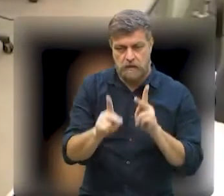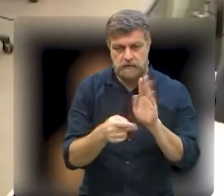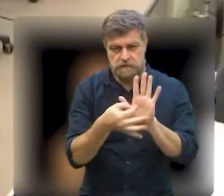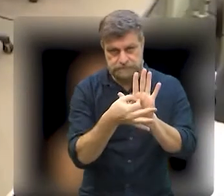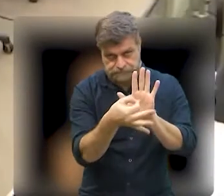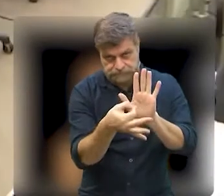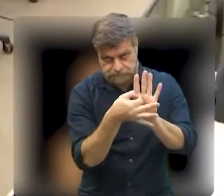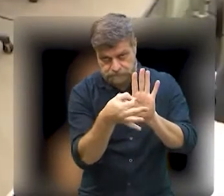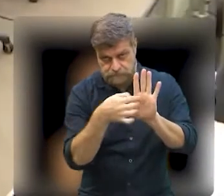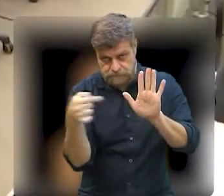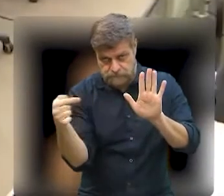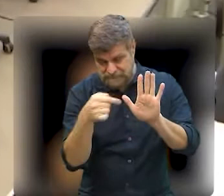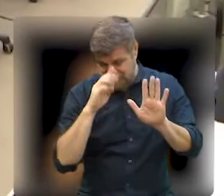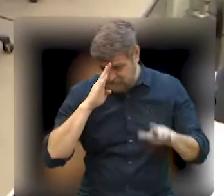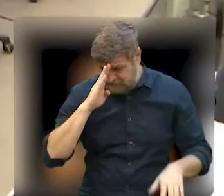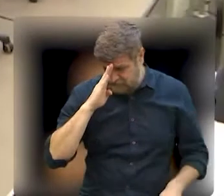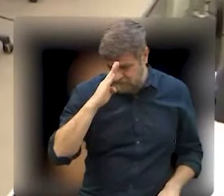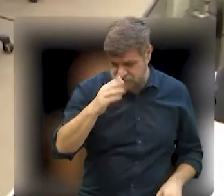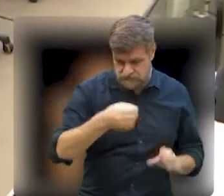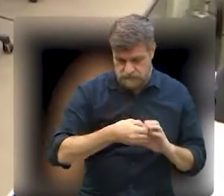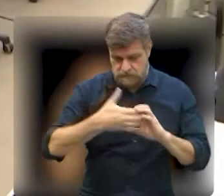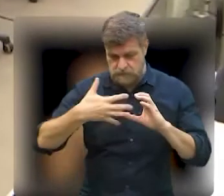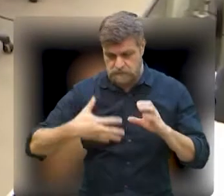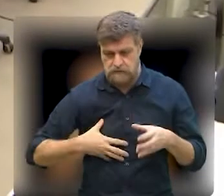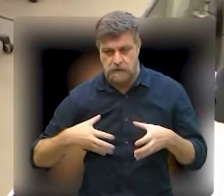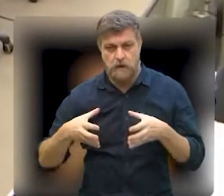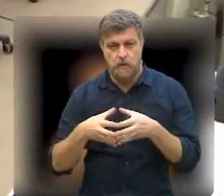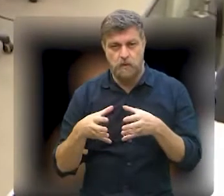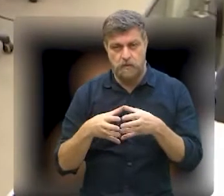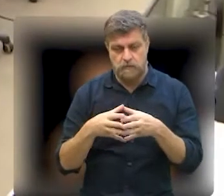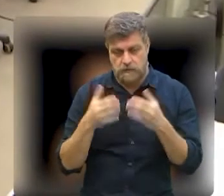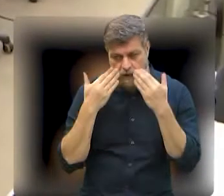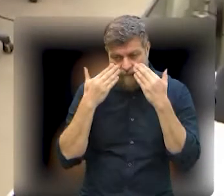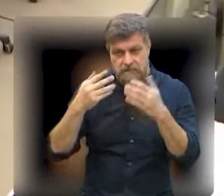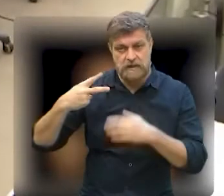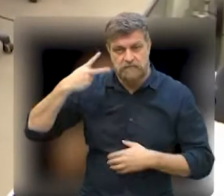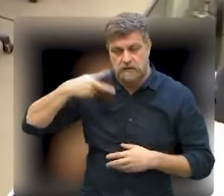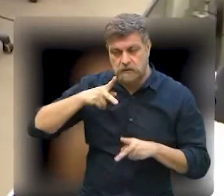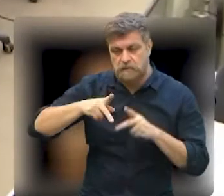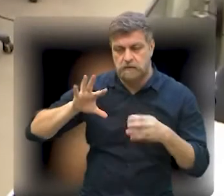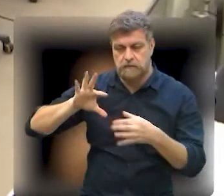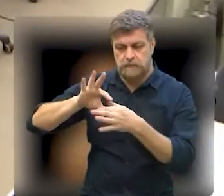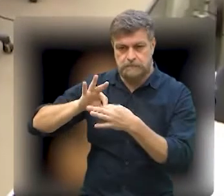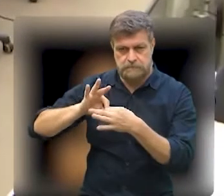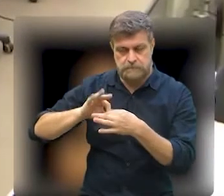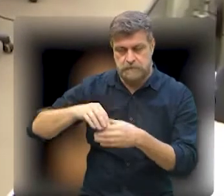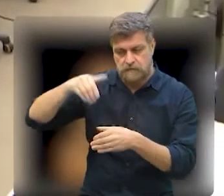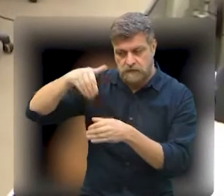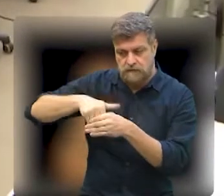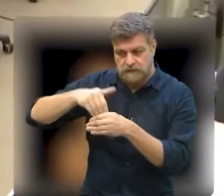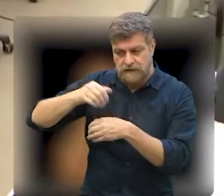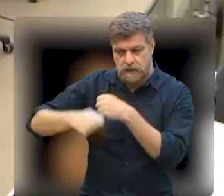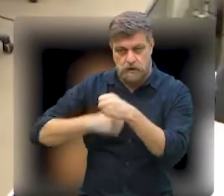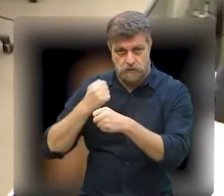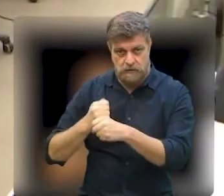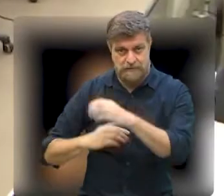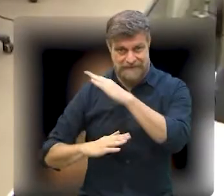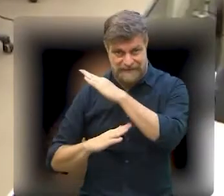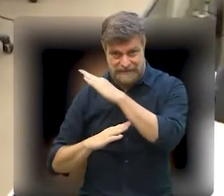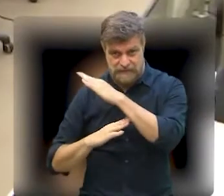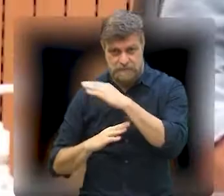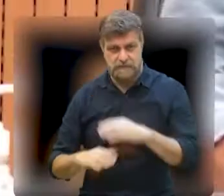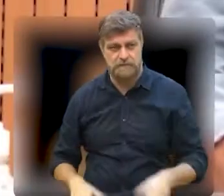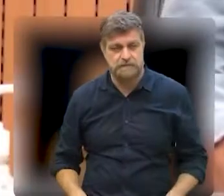da sociedade civil é a principal característica das frentes parlamentares, figuras aprovadas este ano na Câmara